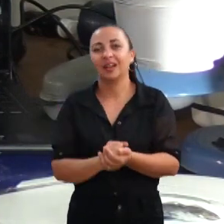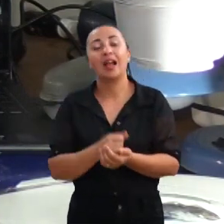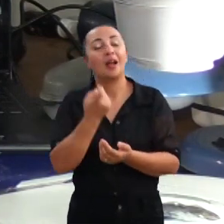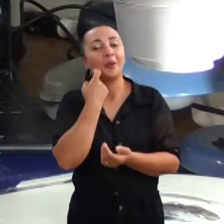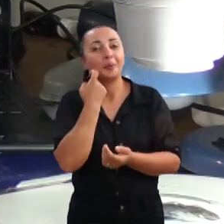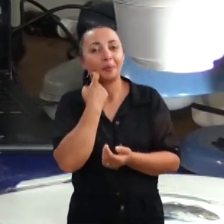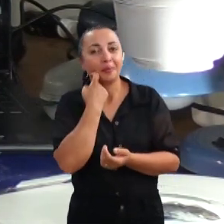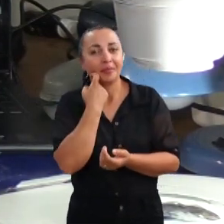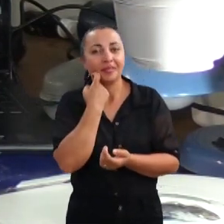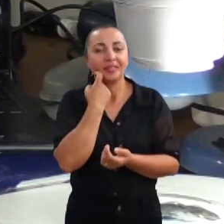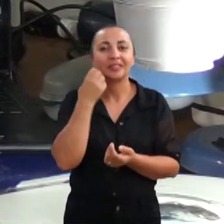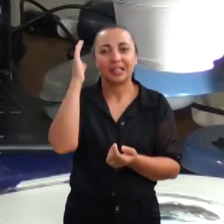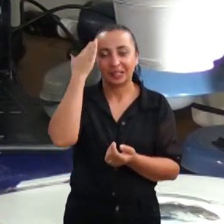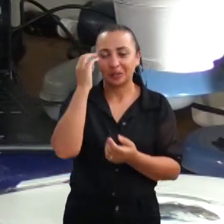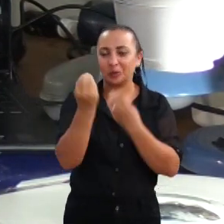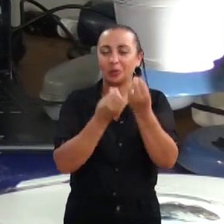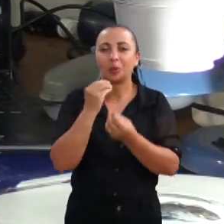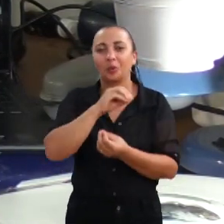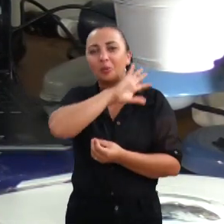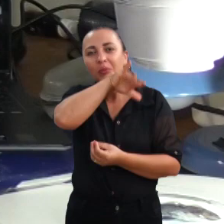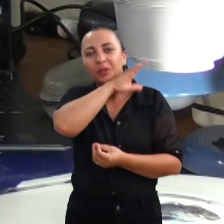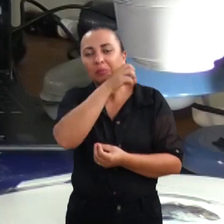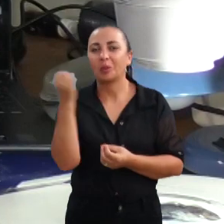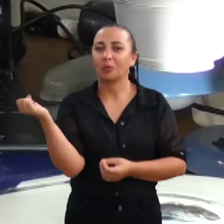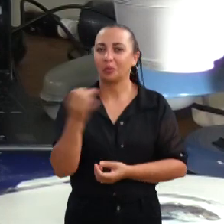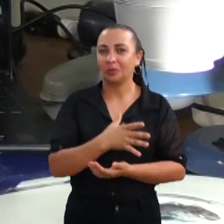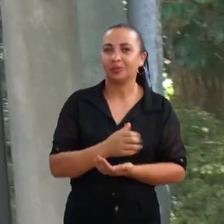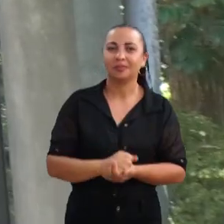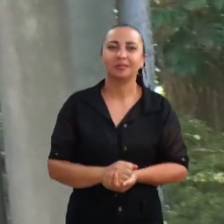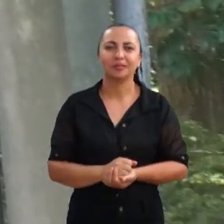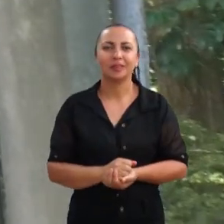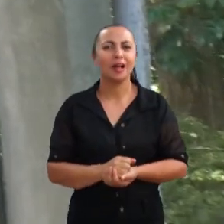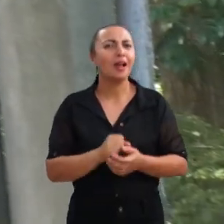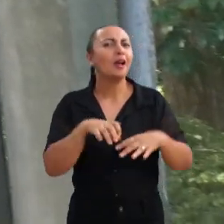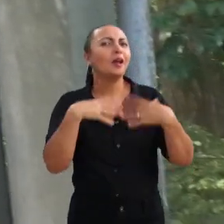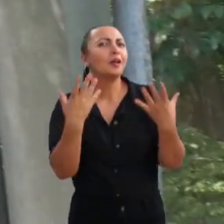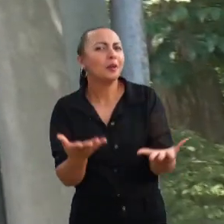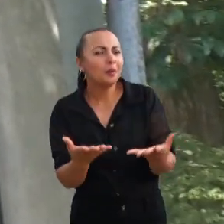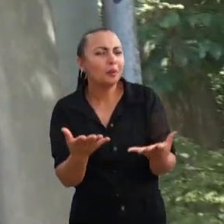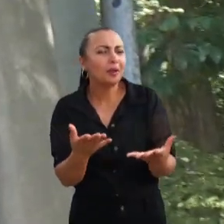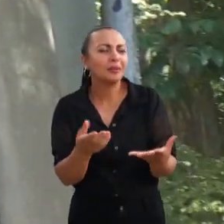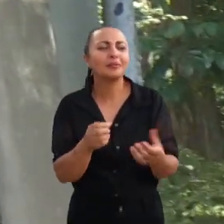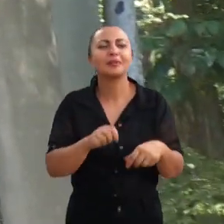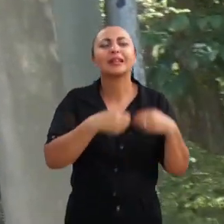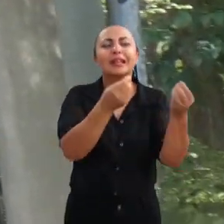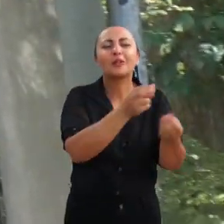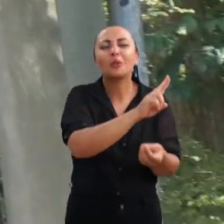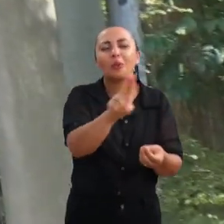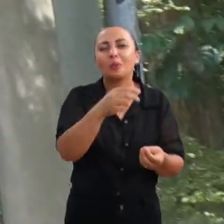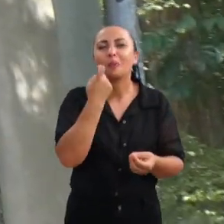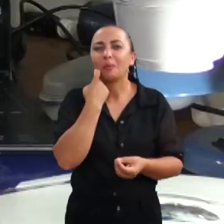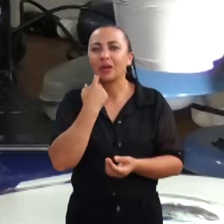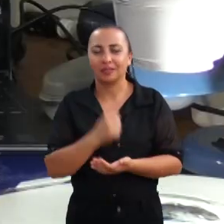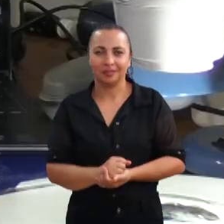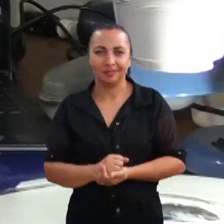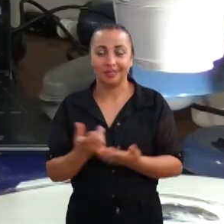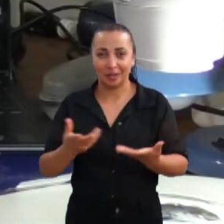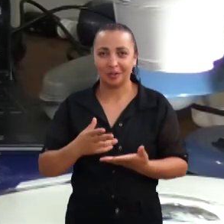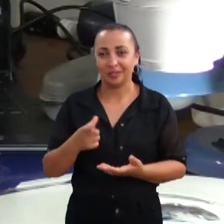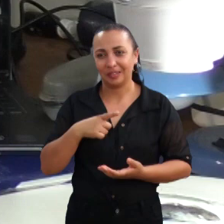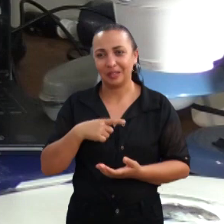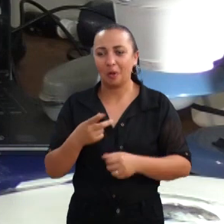revista científica, é que esse peixe é considerado uma espécie nova. Né? E no momento de batizar o peixe? Atualmente